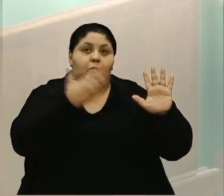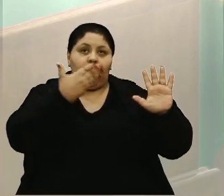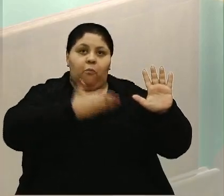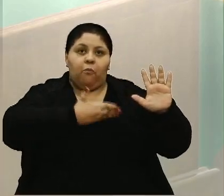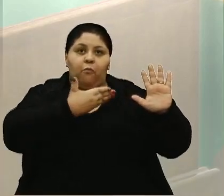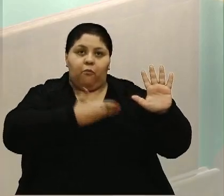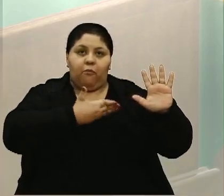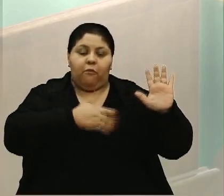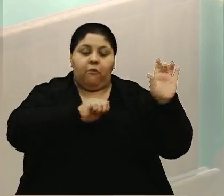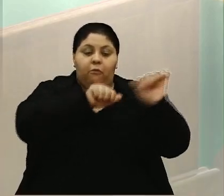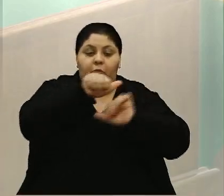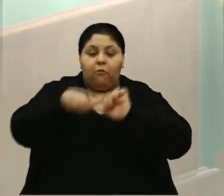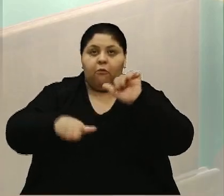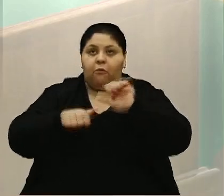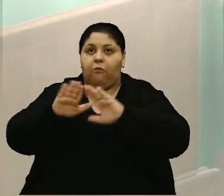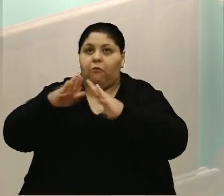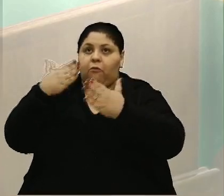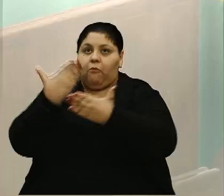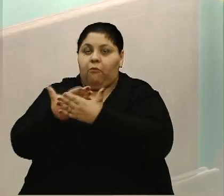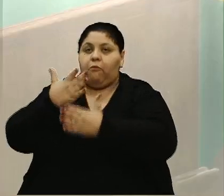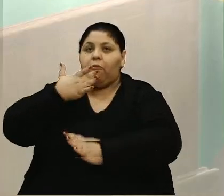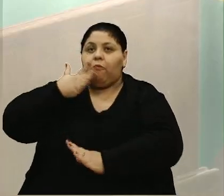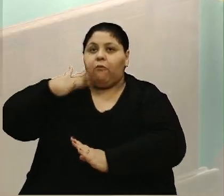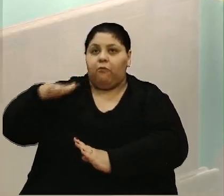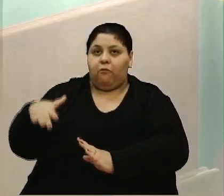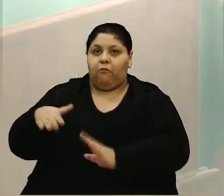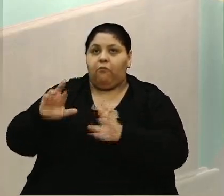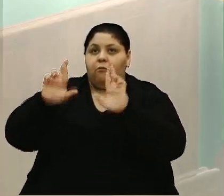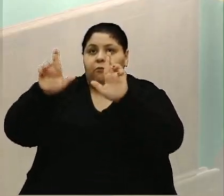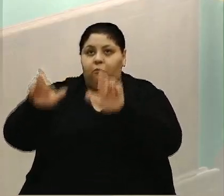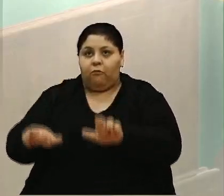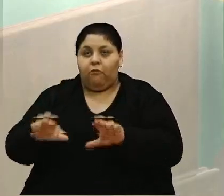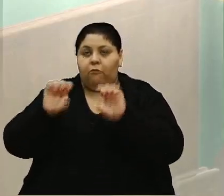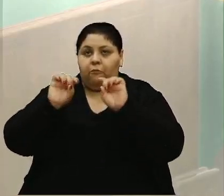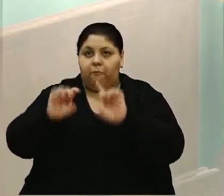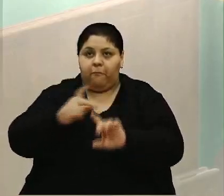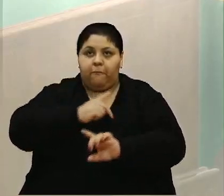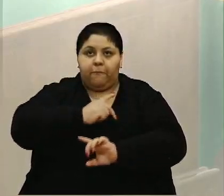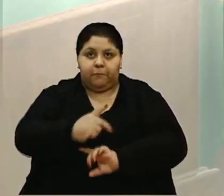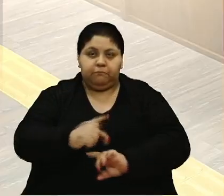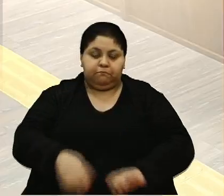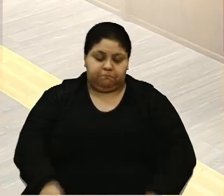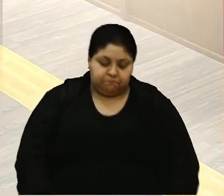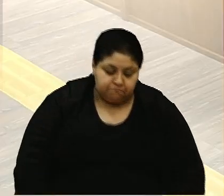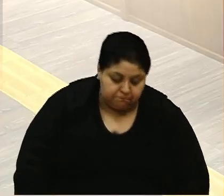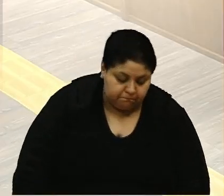seja transformada numa escola infantil para aquela região. Era isso, senhora presidente.